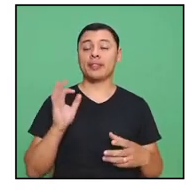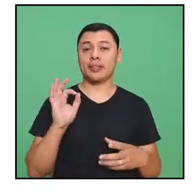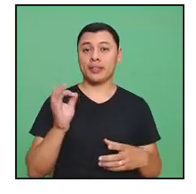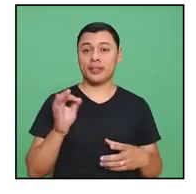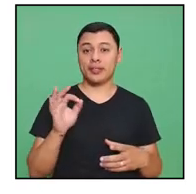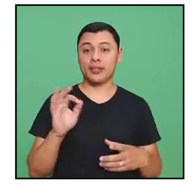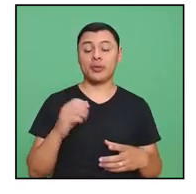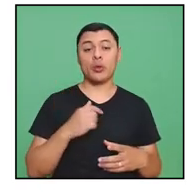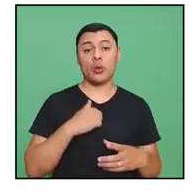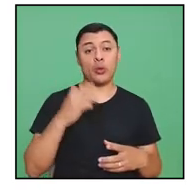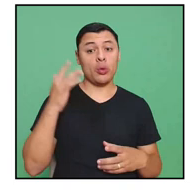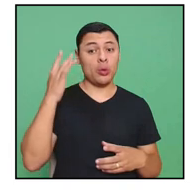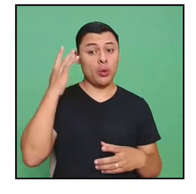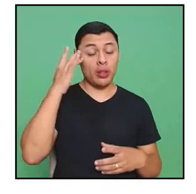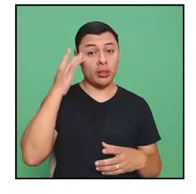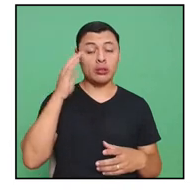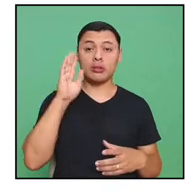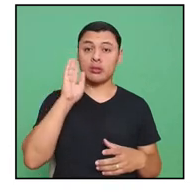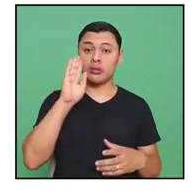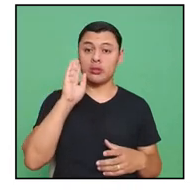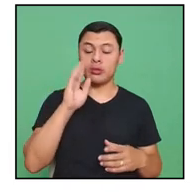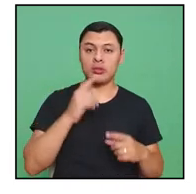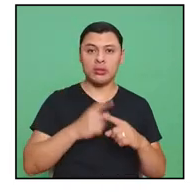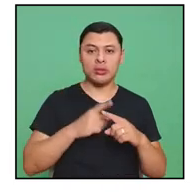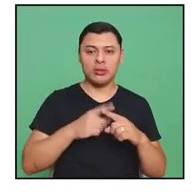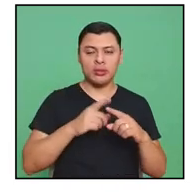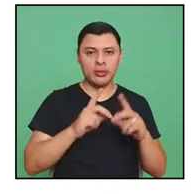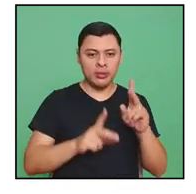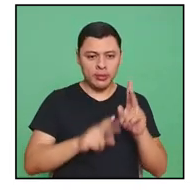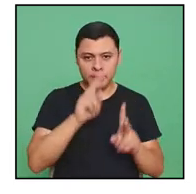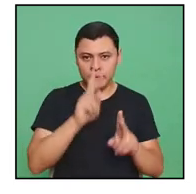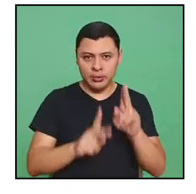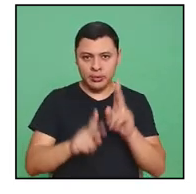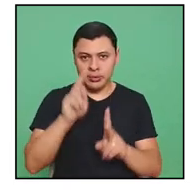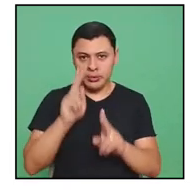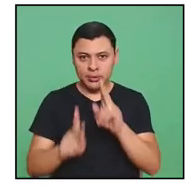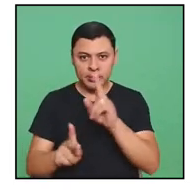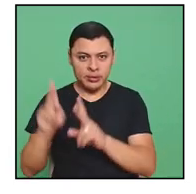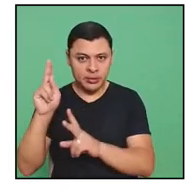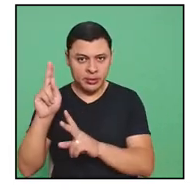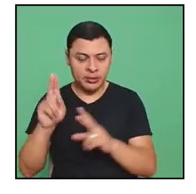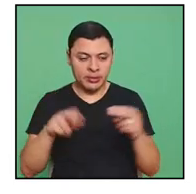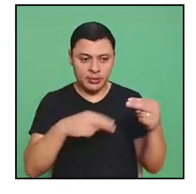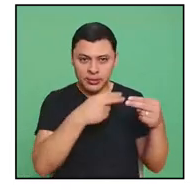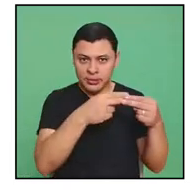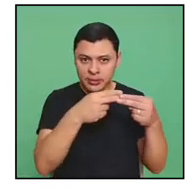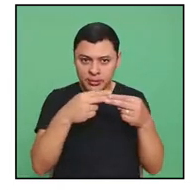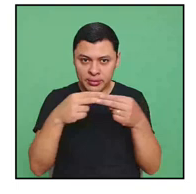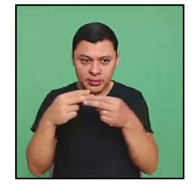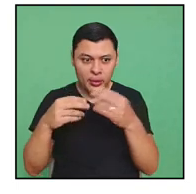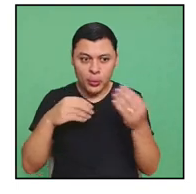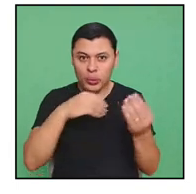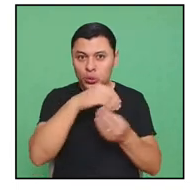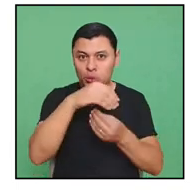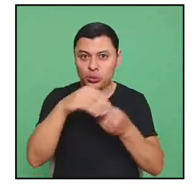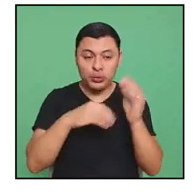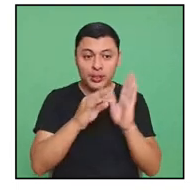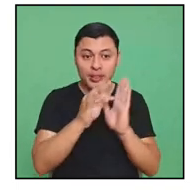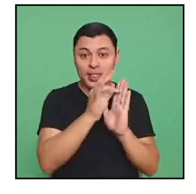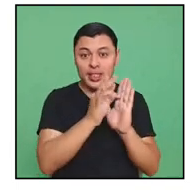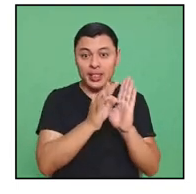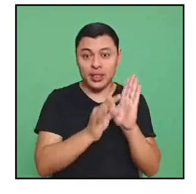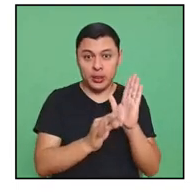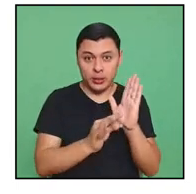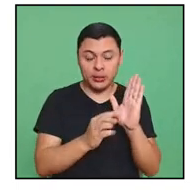eu acho que é interessante a colagem, né, que vocês fizeram, Lucas, Laura e Guilherme, porque mistura o texto que